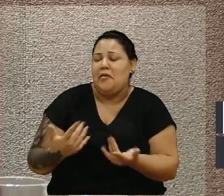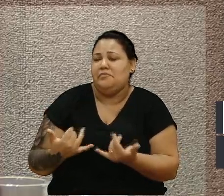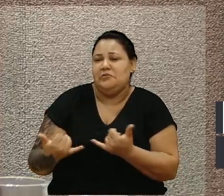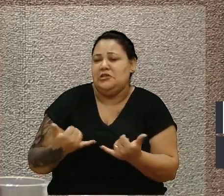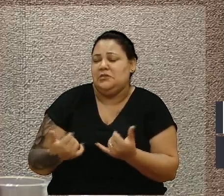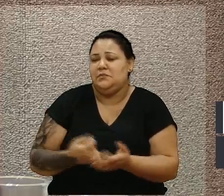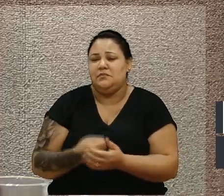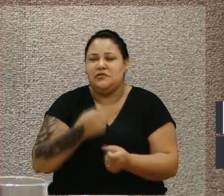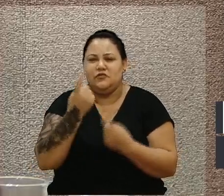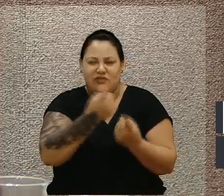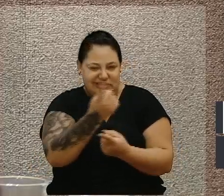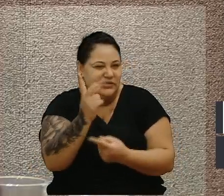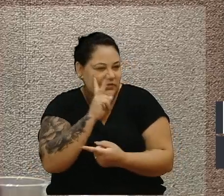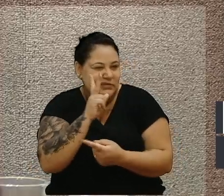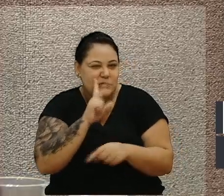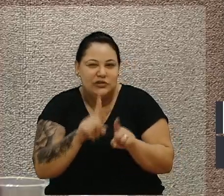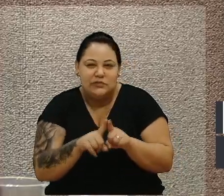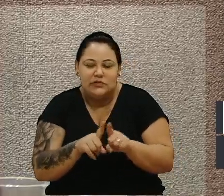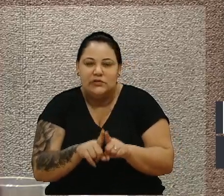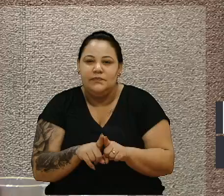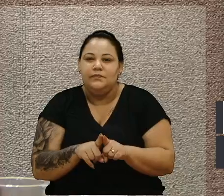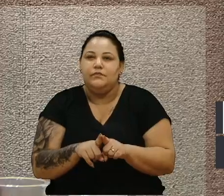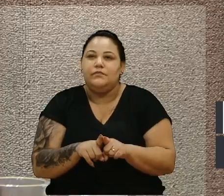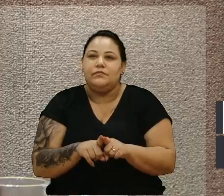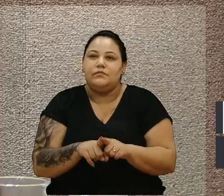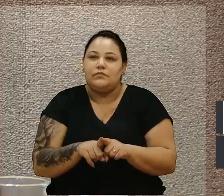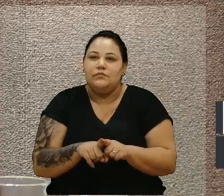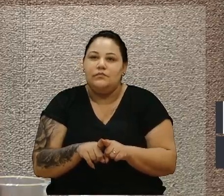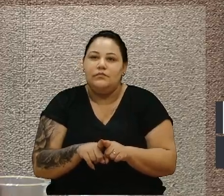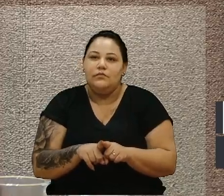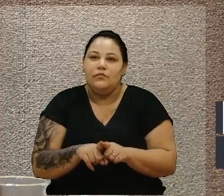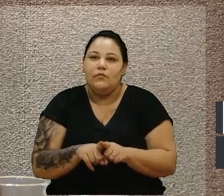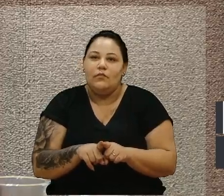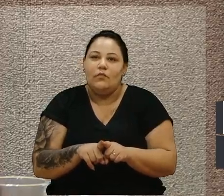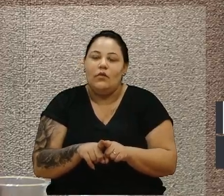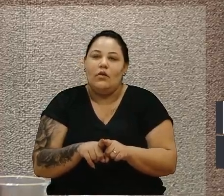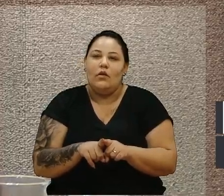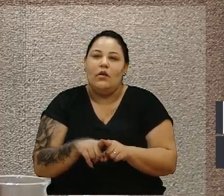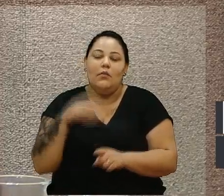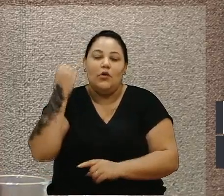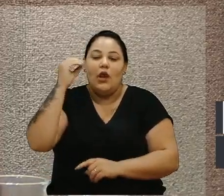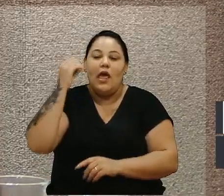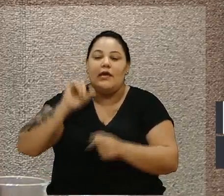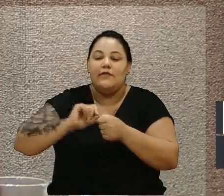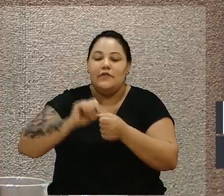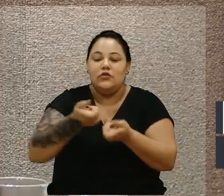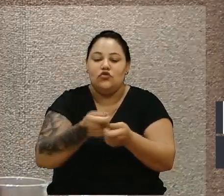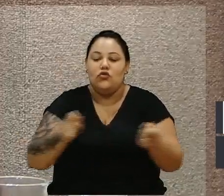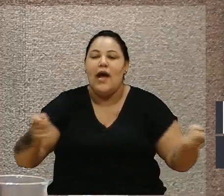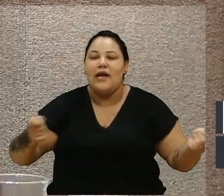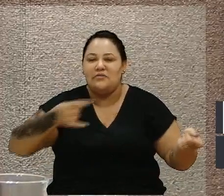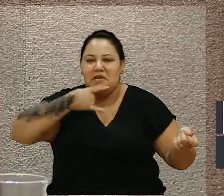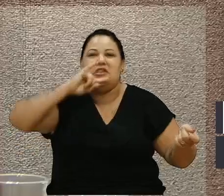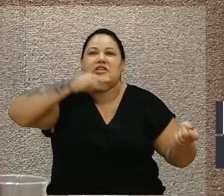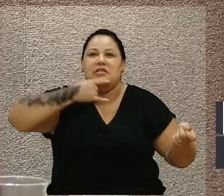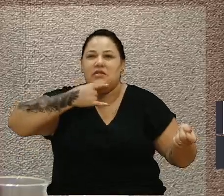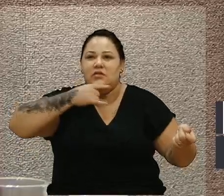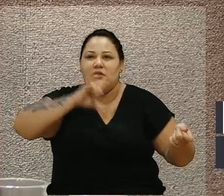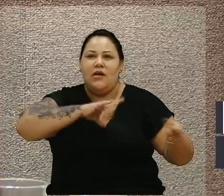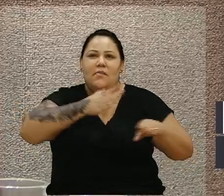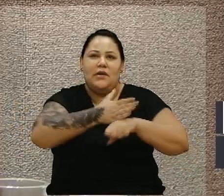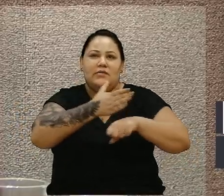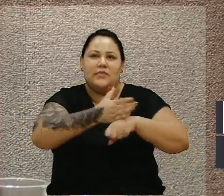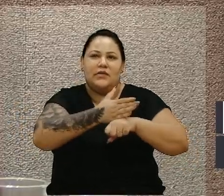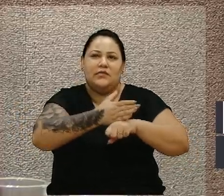algum de vocês se lembram, né? Porque um pessoal que veio de Porto Alegre fez um churrasco e compraram uma garrafa de cachaça e aquilo estava na nota fiscal,